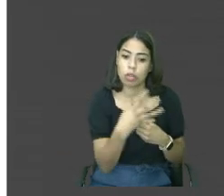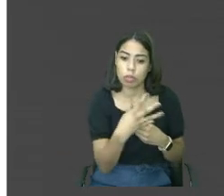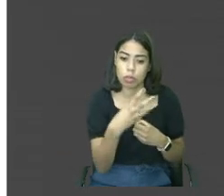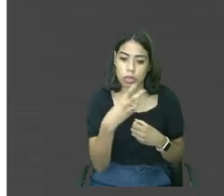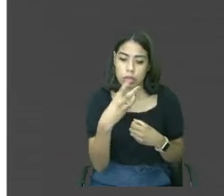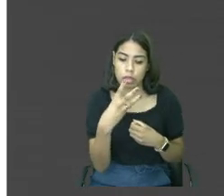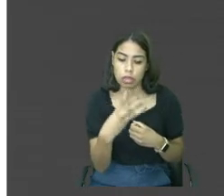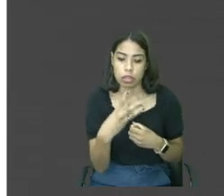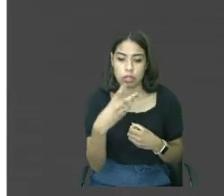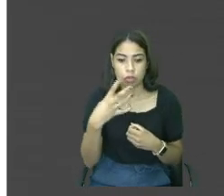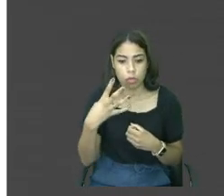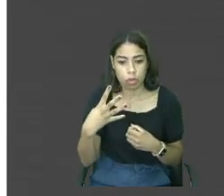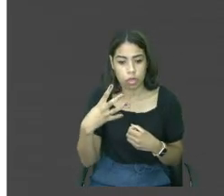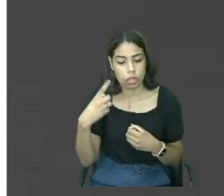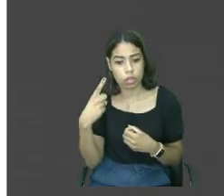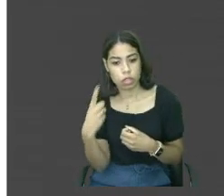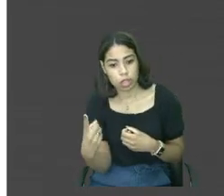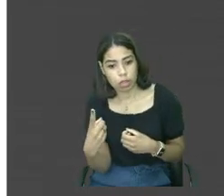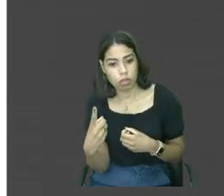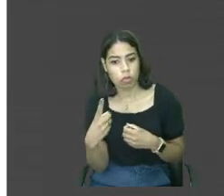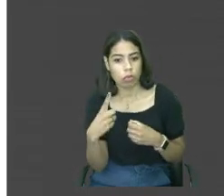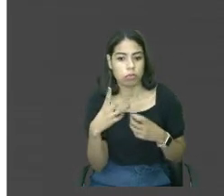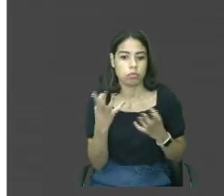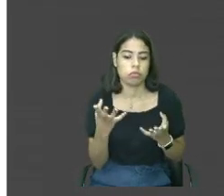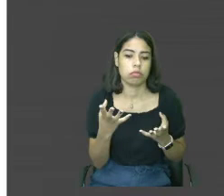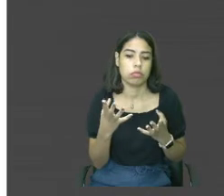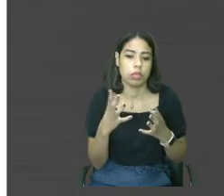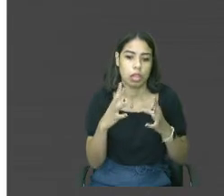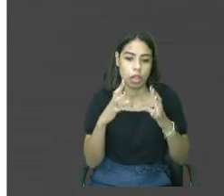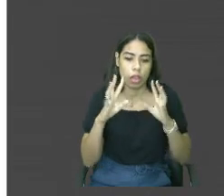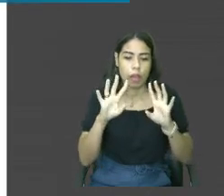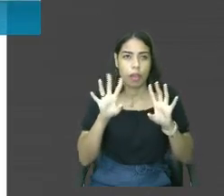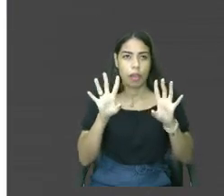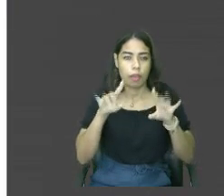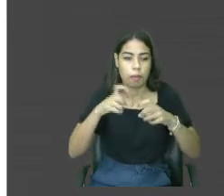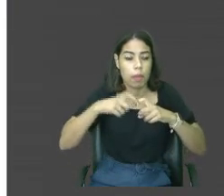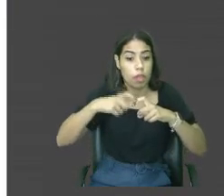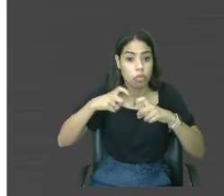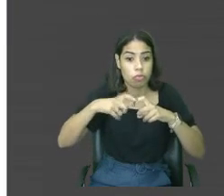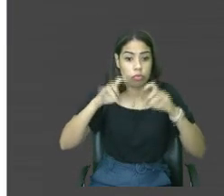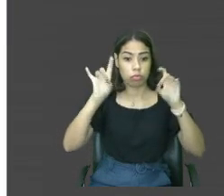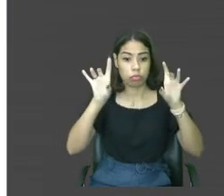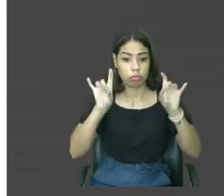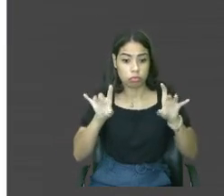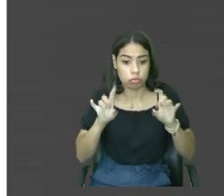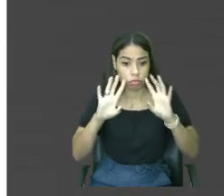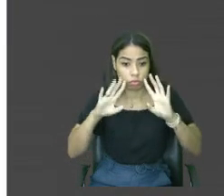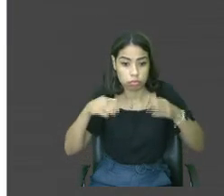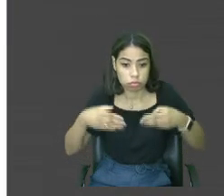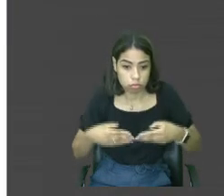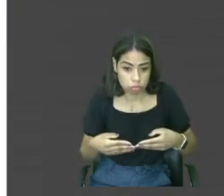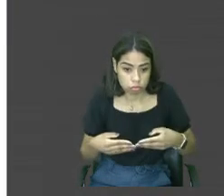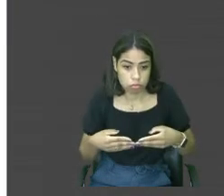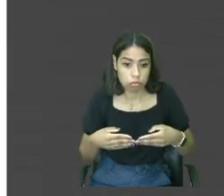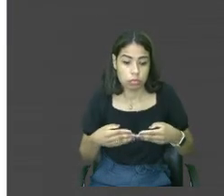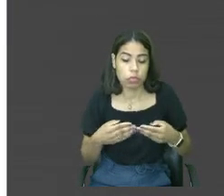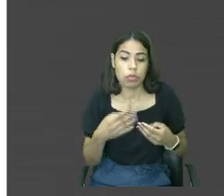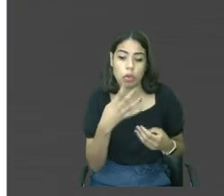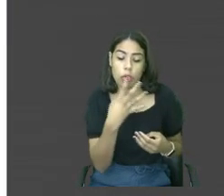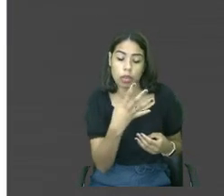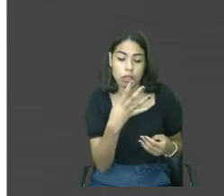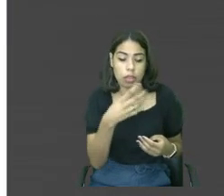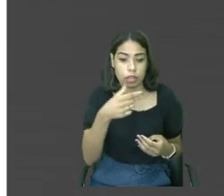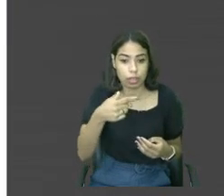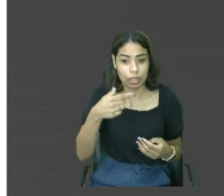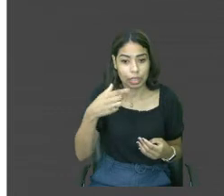4.341 consultas nas especialidades médicas, um pouco mais de 473 curativos de